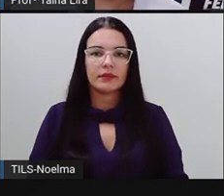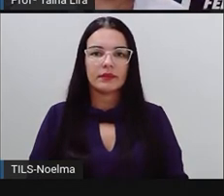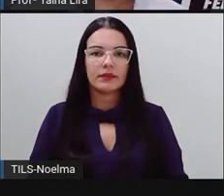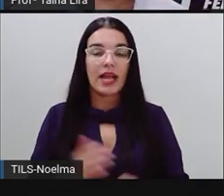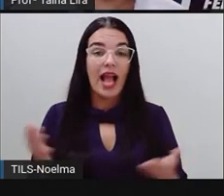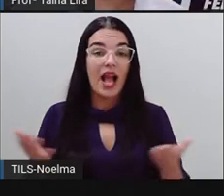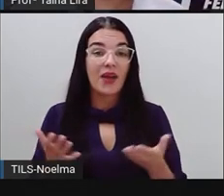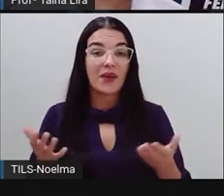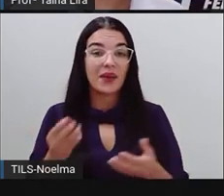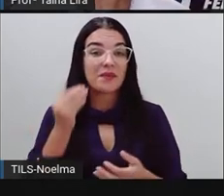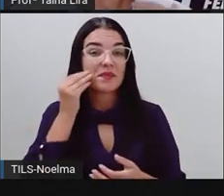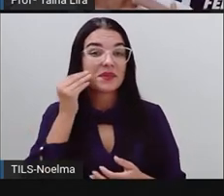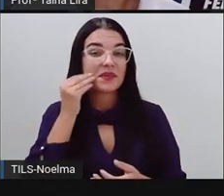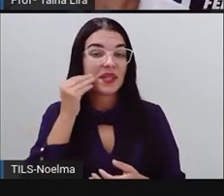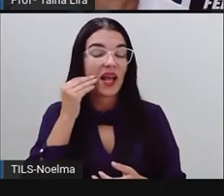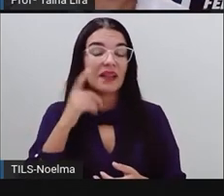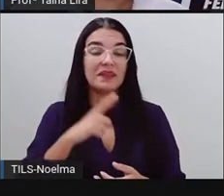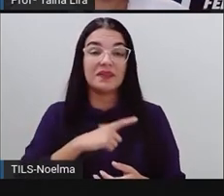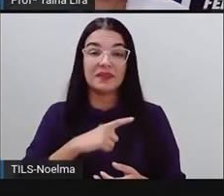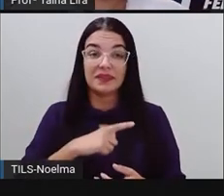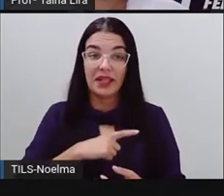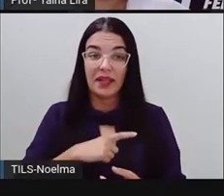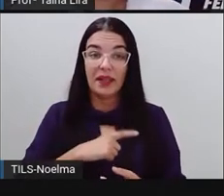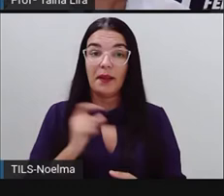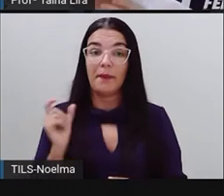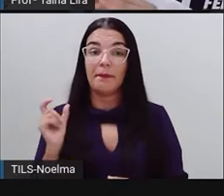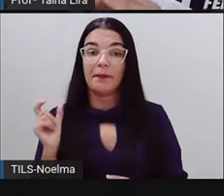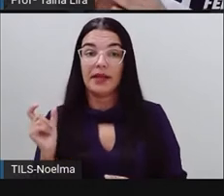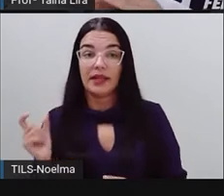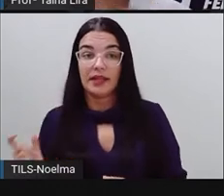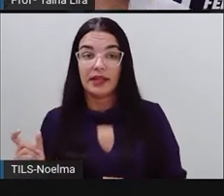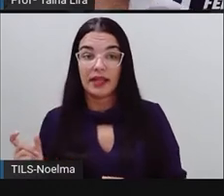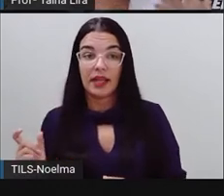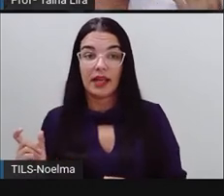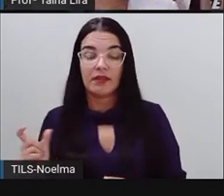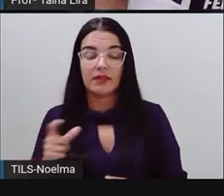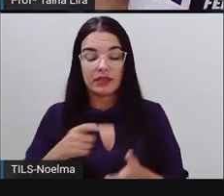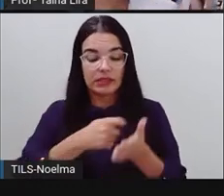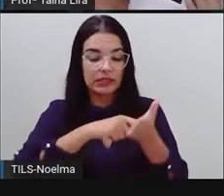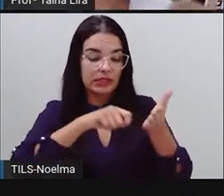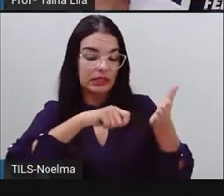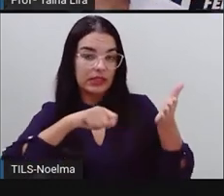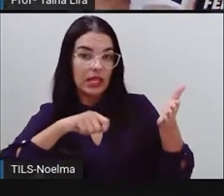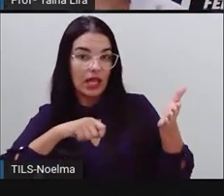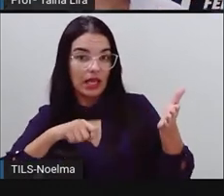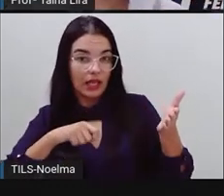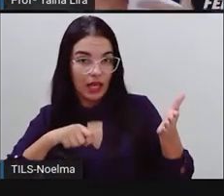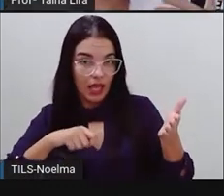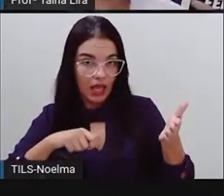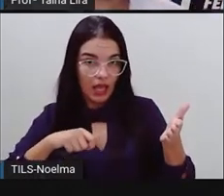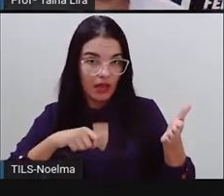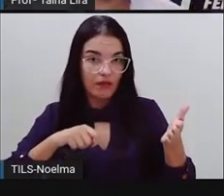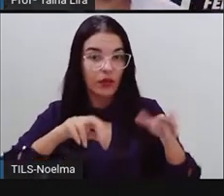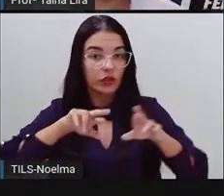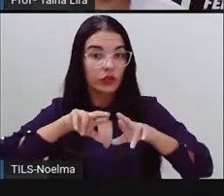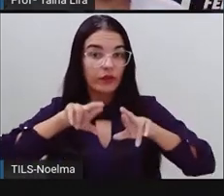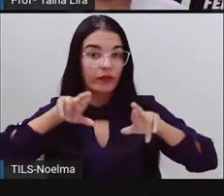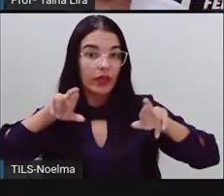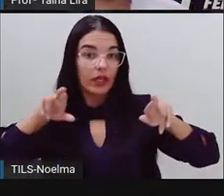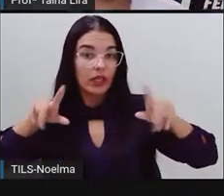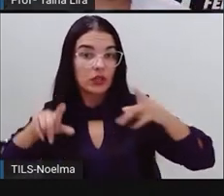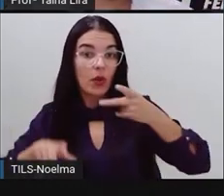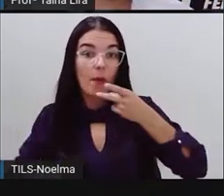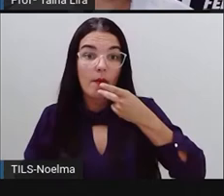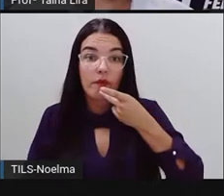mostrar para o segundo ano que existem palavras tá que a gente vai escrever diferente da maneira como a gente fala